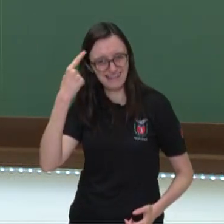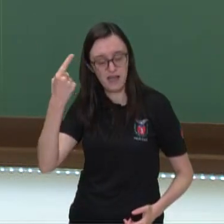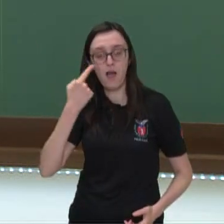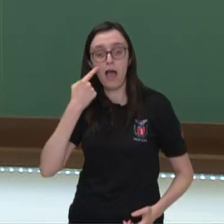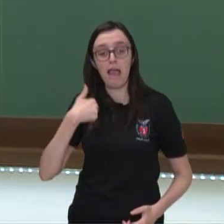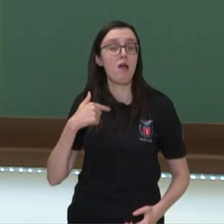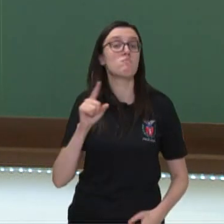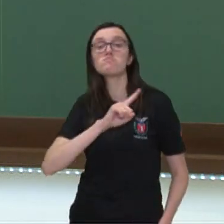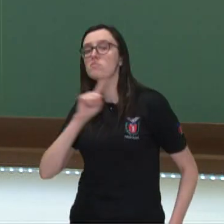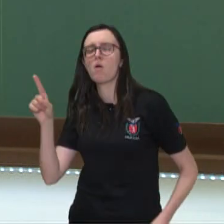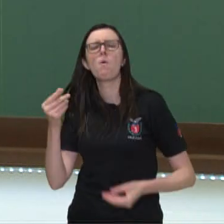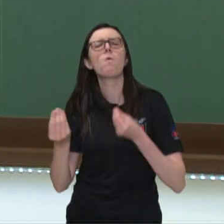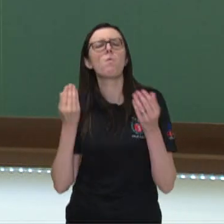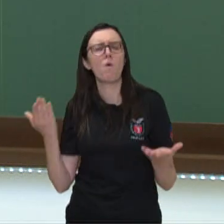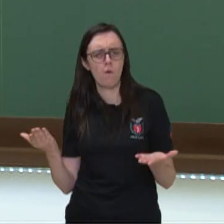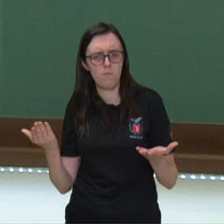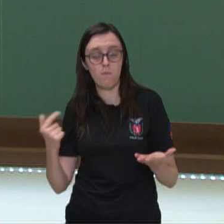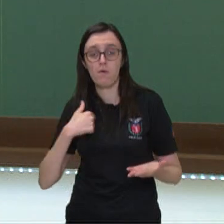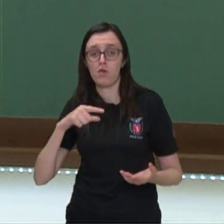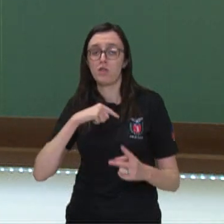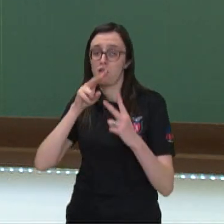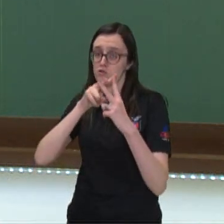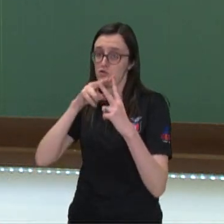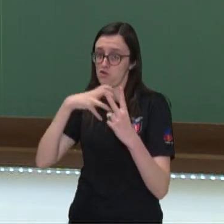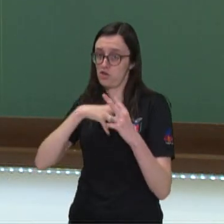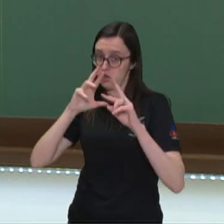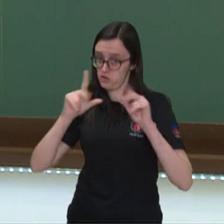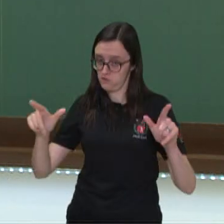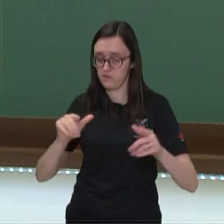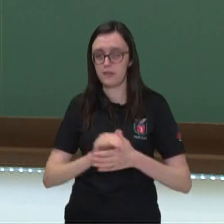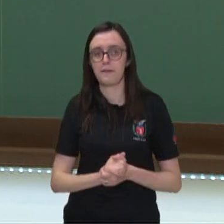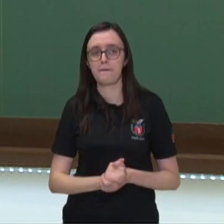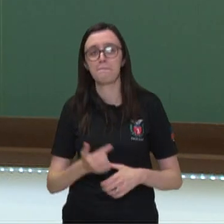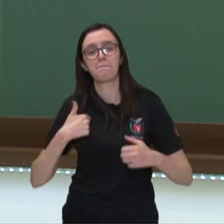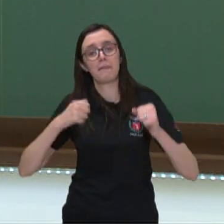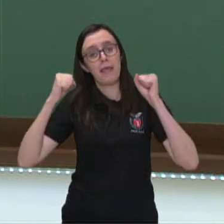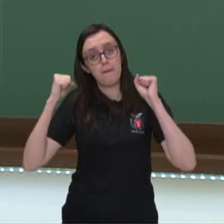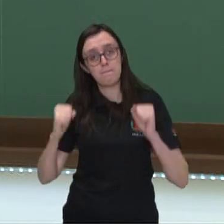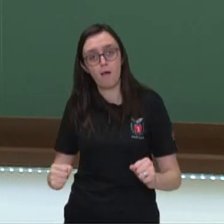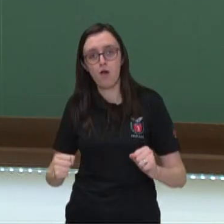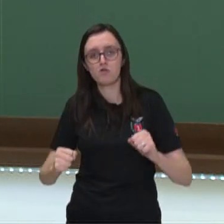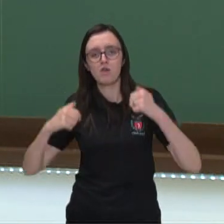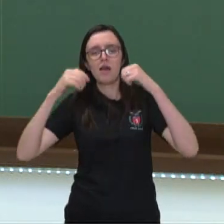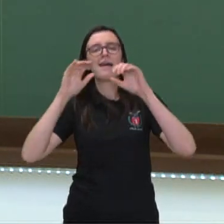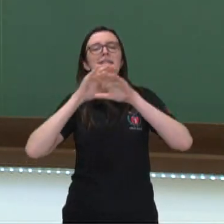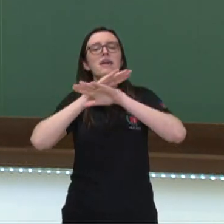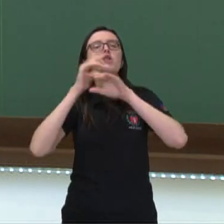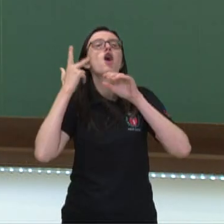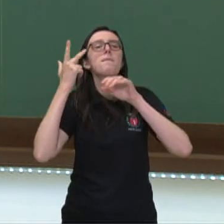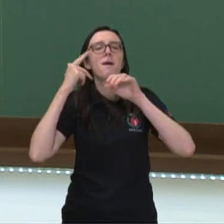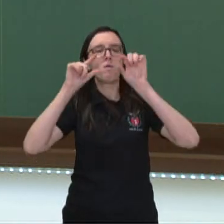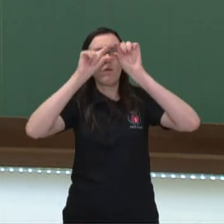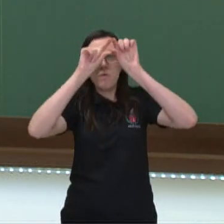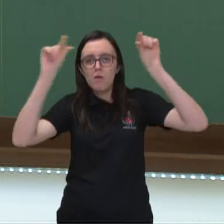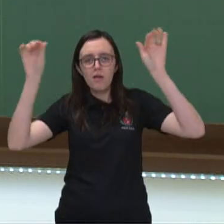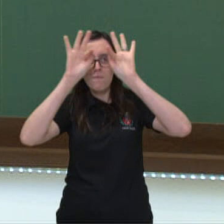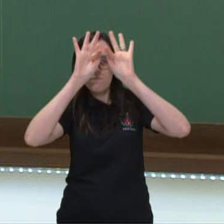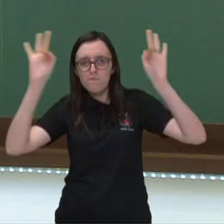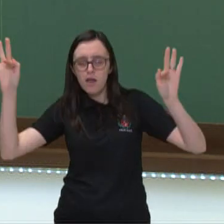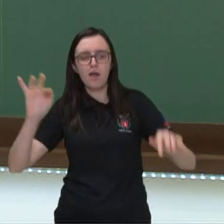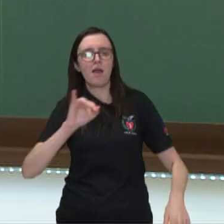sou. A negativa eu posso fazer de duas formas, eu posso não abreviar, I am